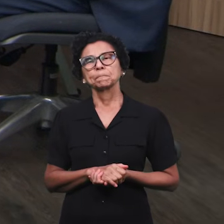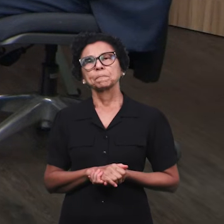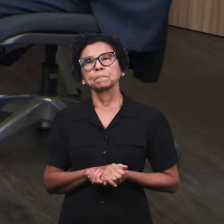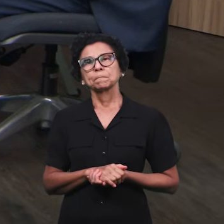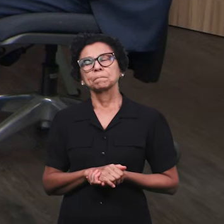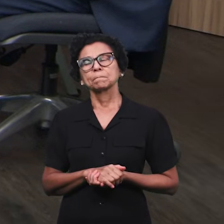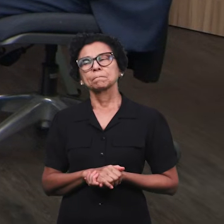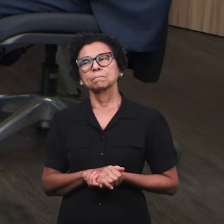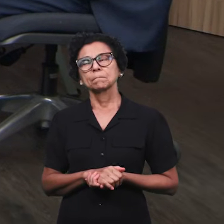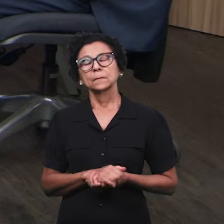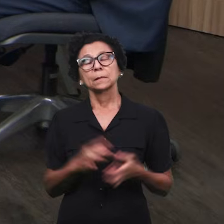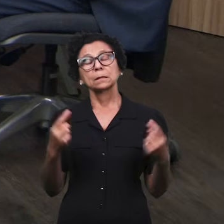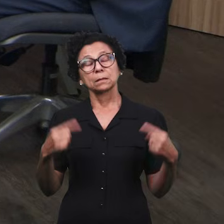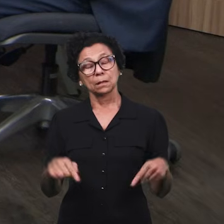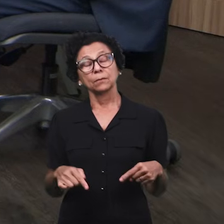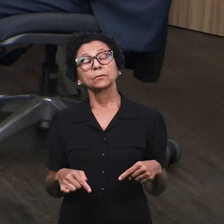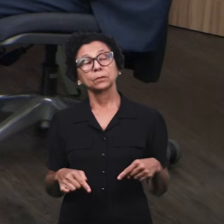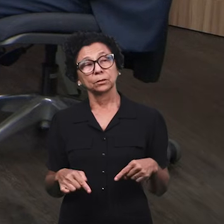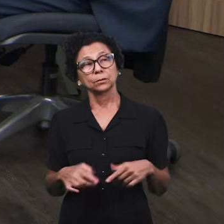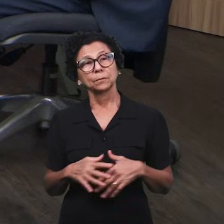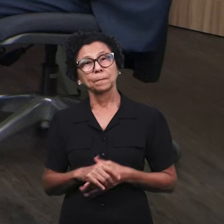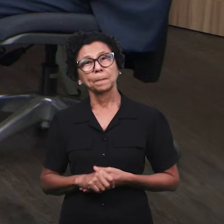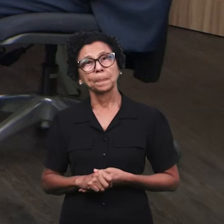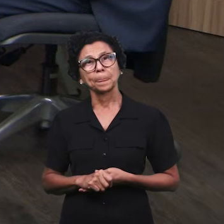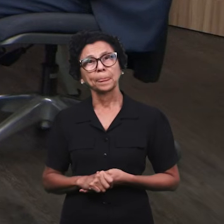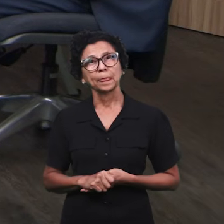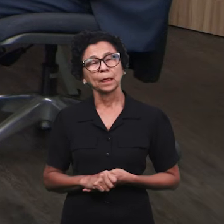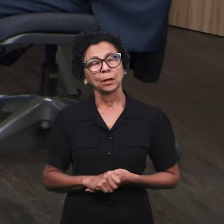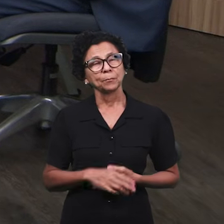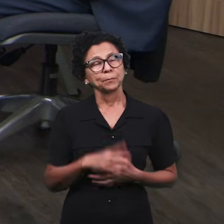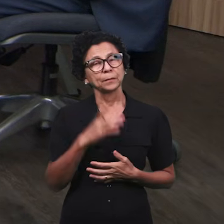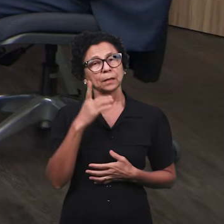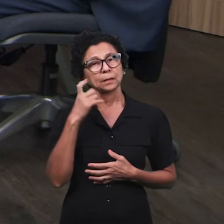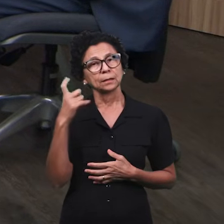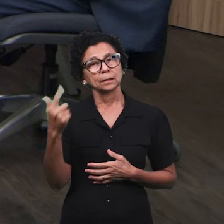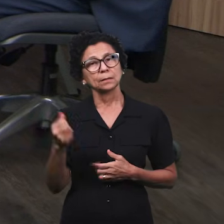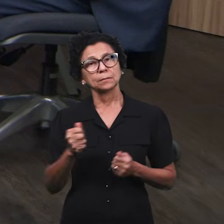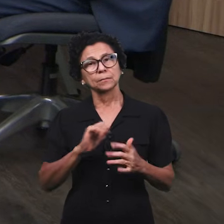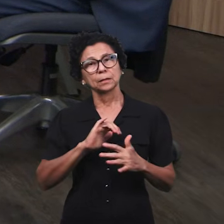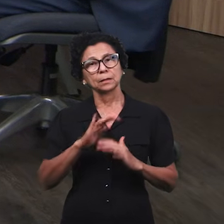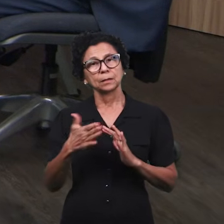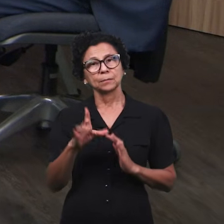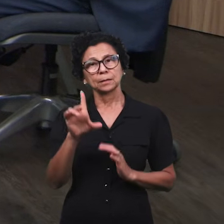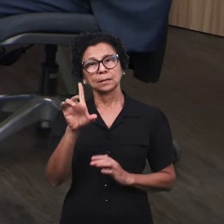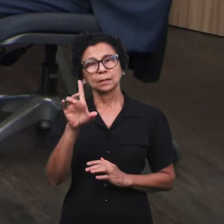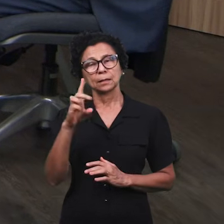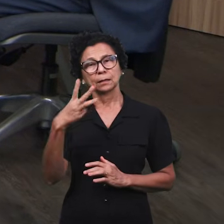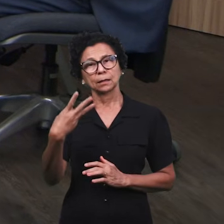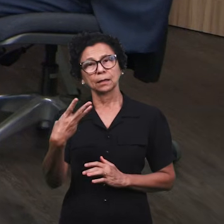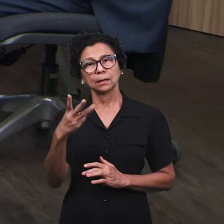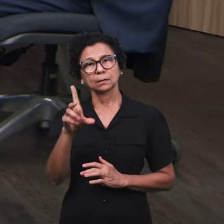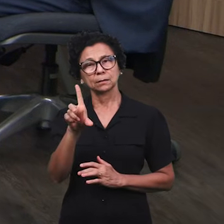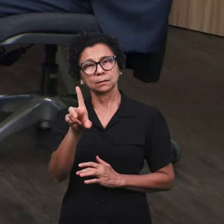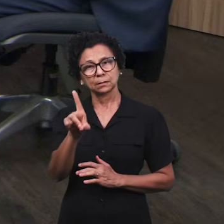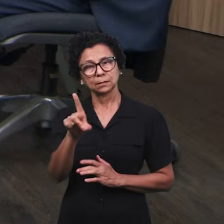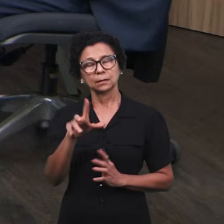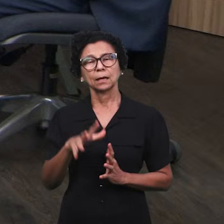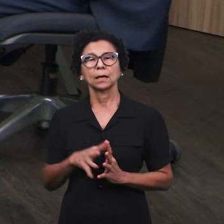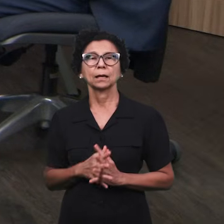sendo que você usou uma expressão interessante, Libras é 3D. Sim. Então não é simplesmente você